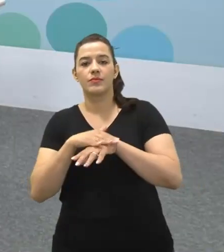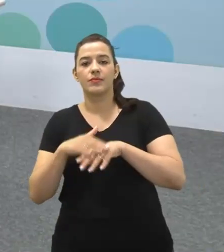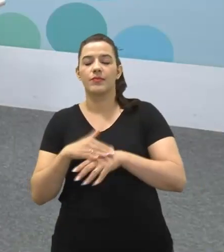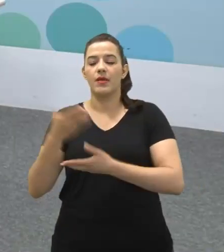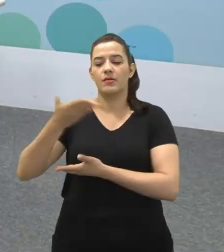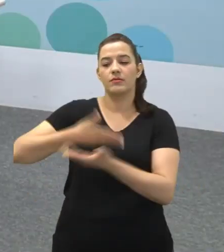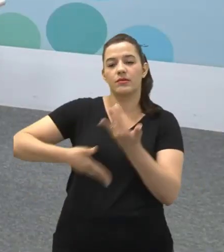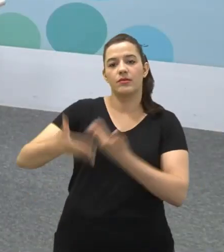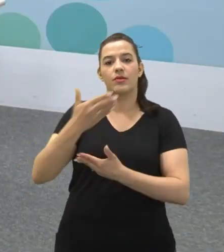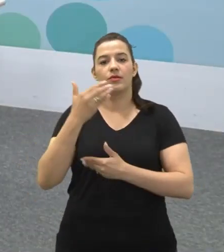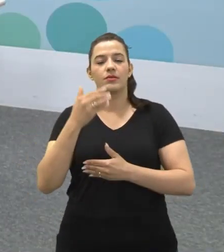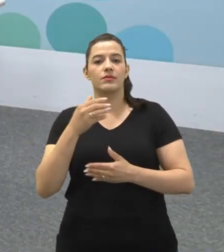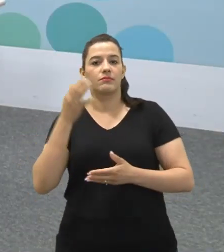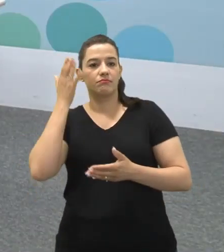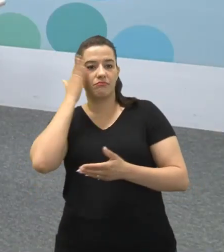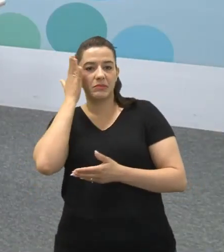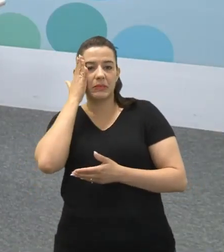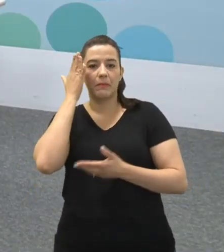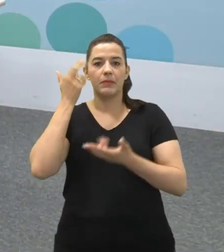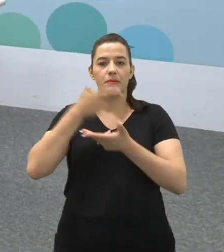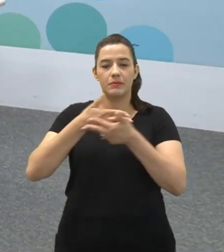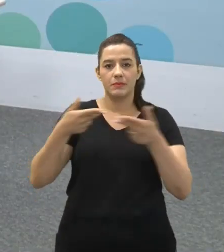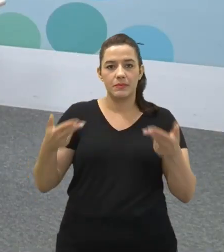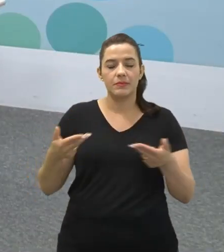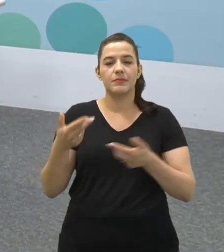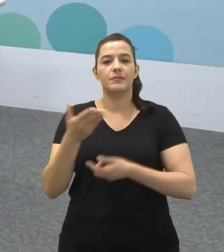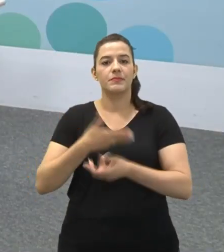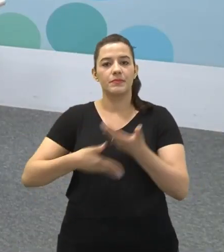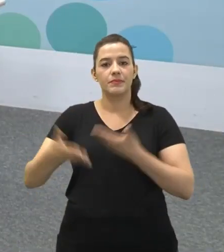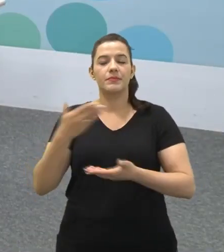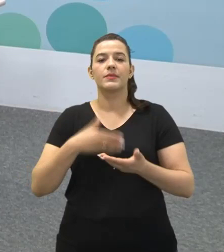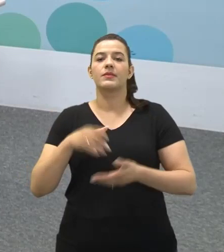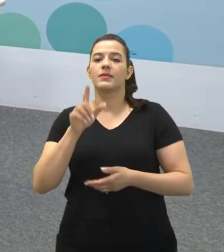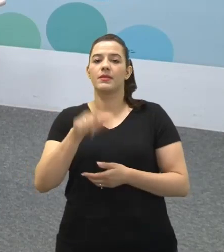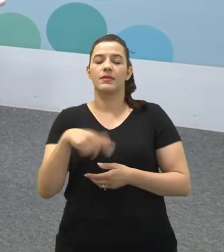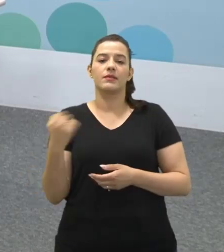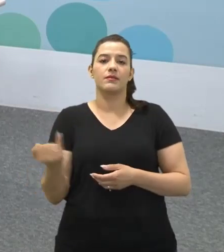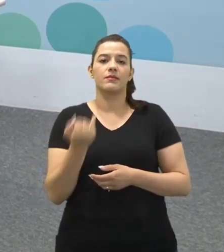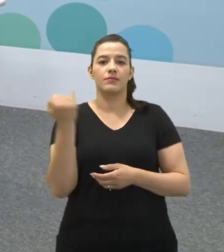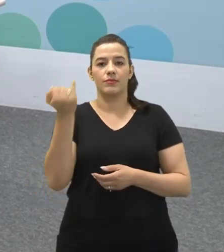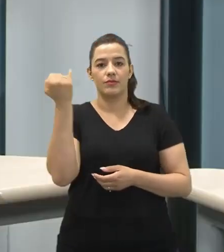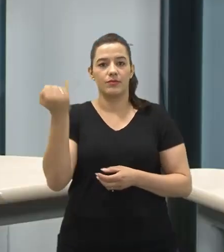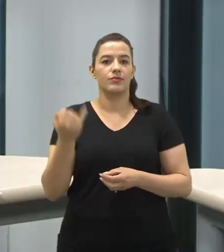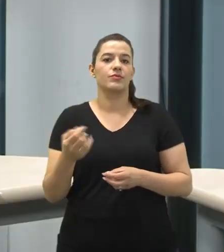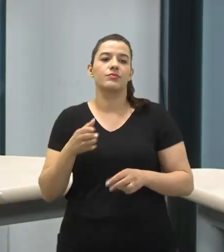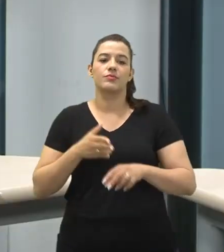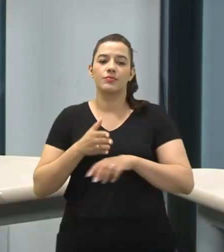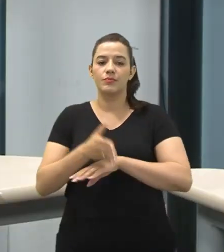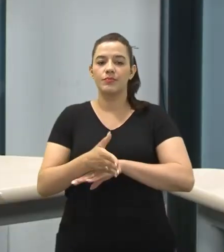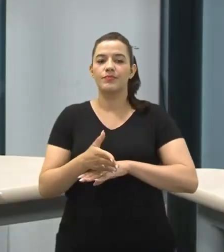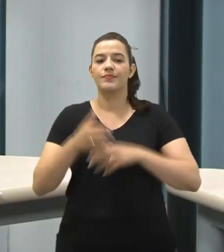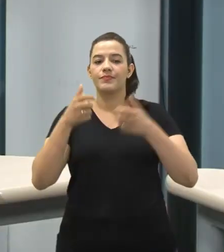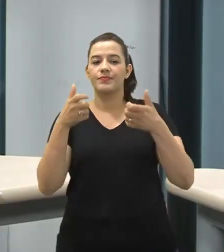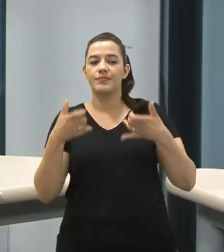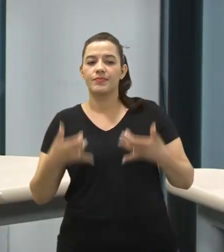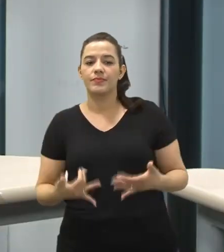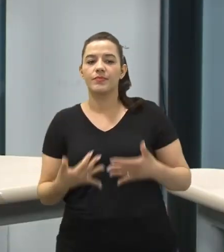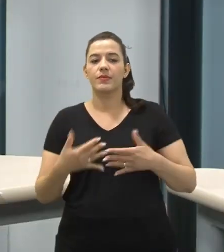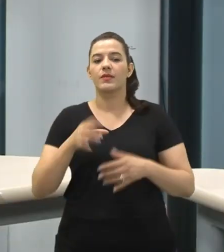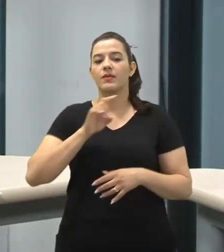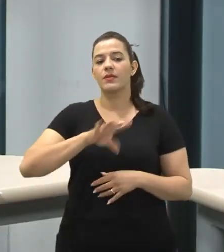então a gente tem aí o grande compromisso aí de abordar esses esses